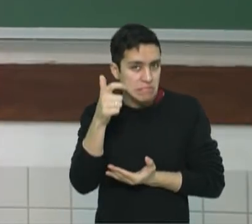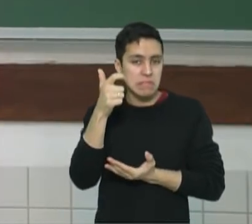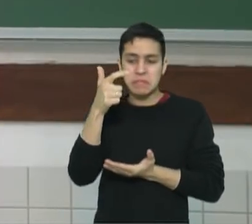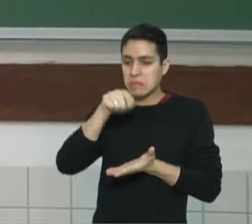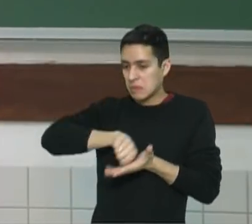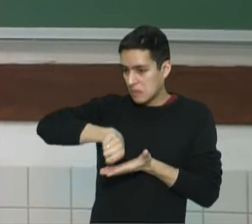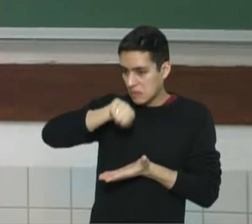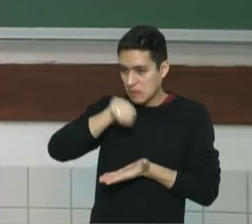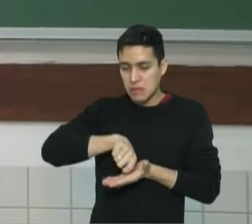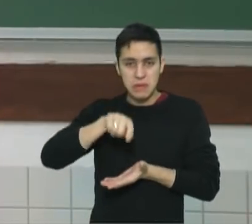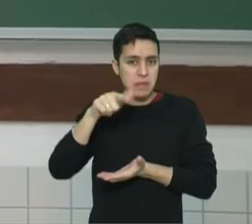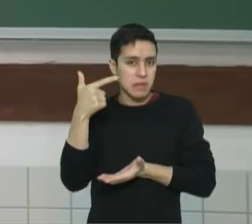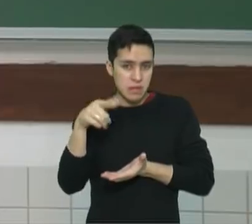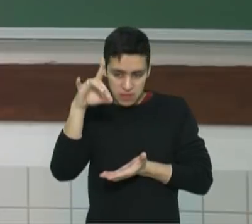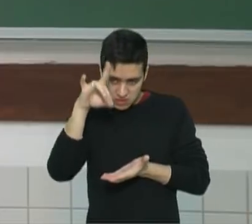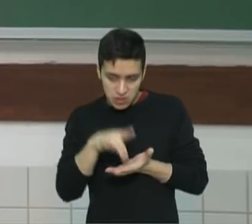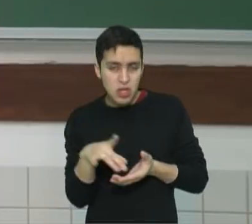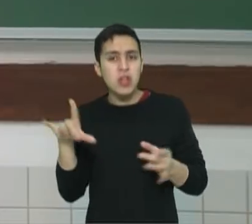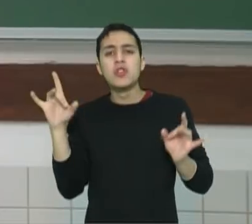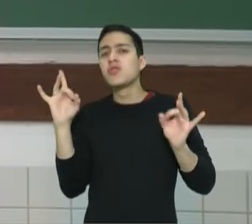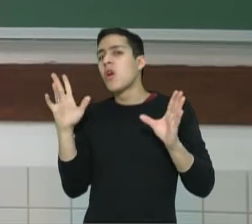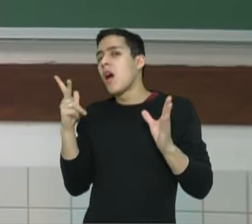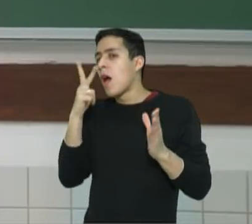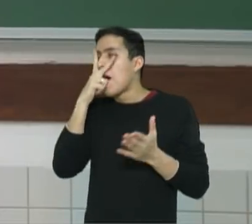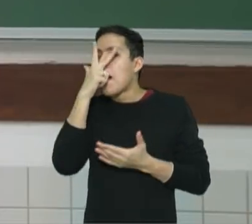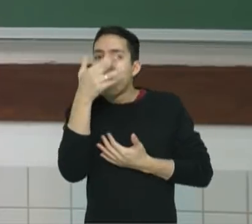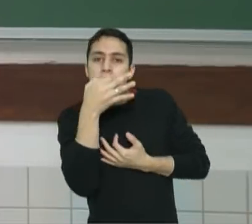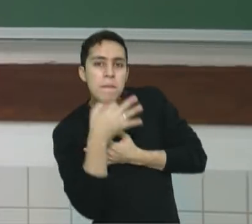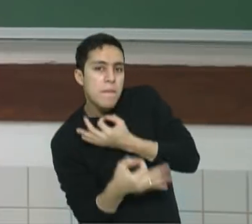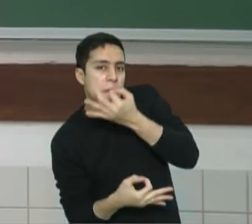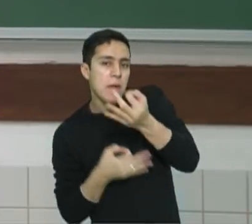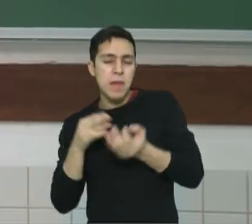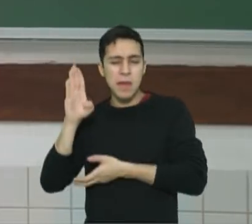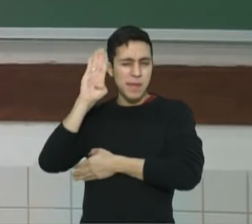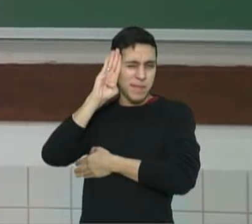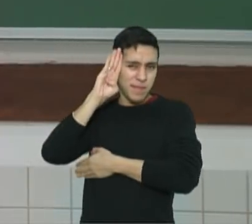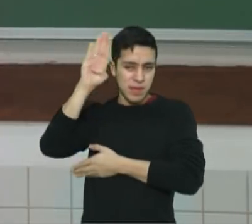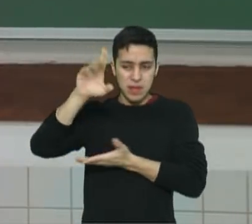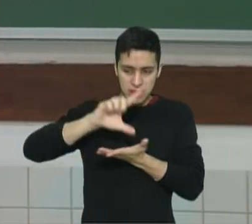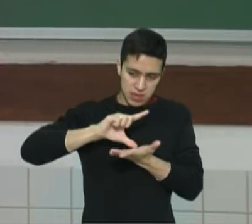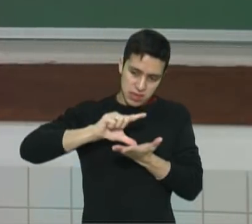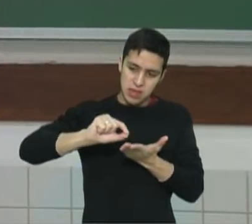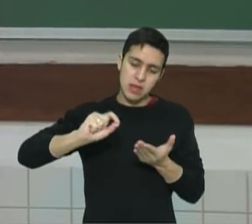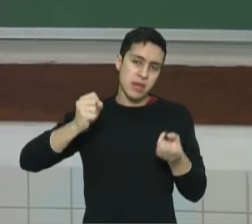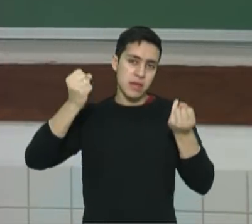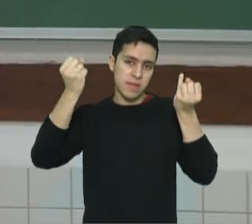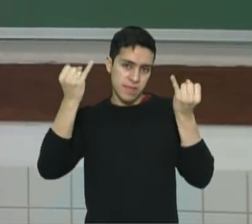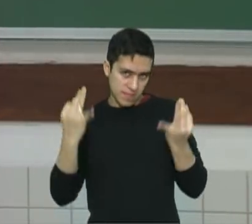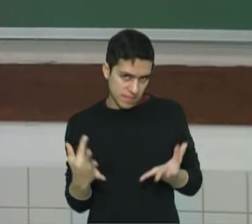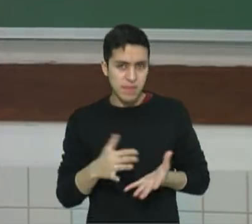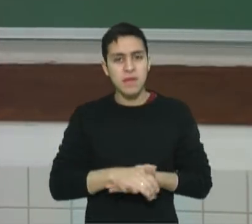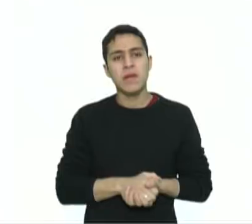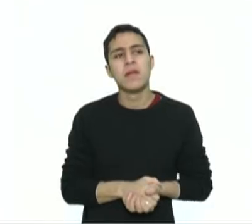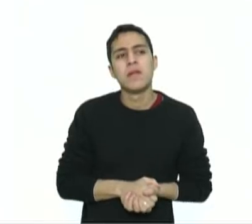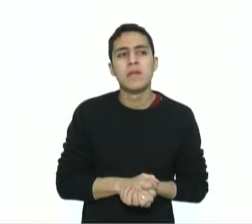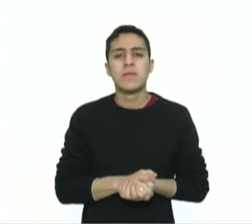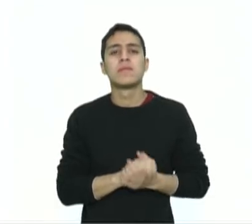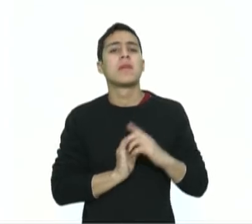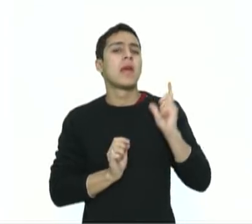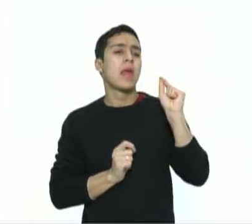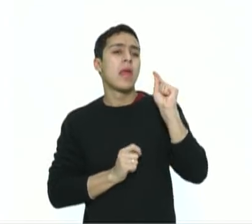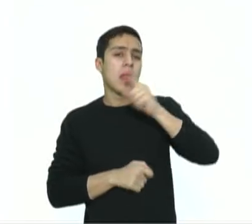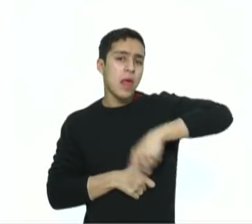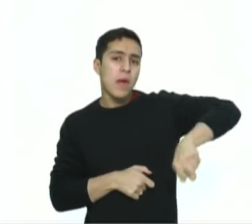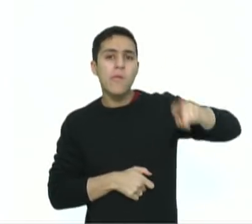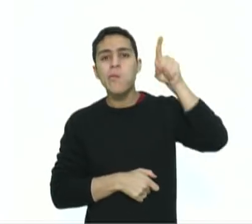escrito de maneira real, existe apenas sugestões, principalmente em artigos científicos, que logicamente o que há